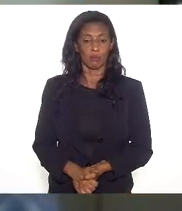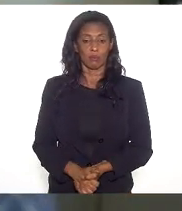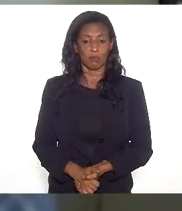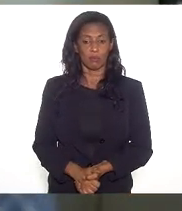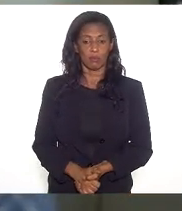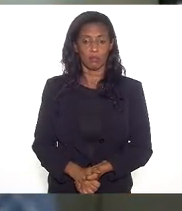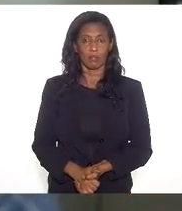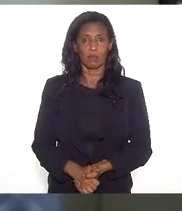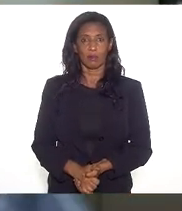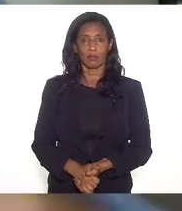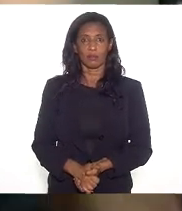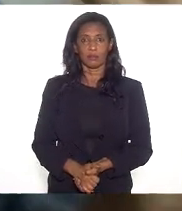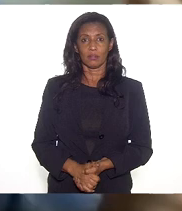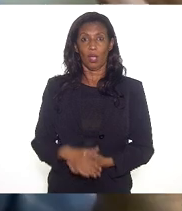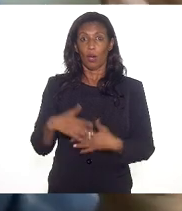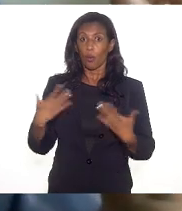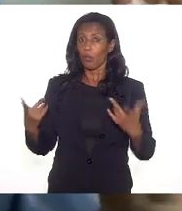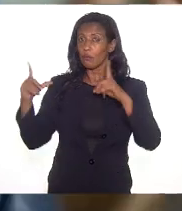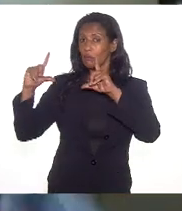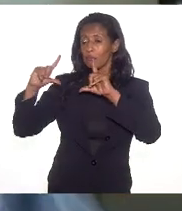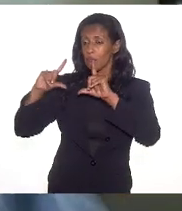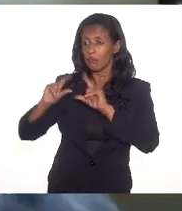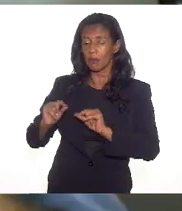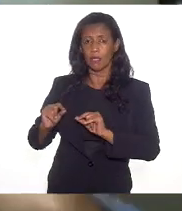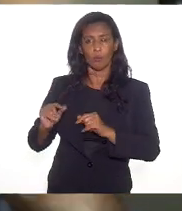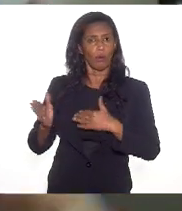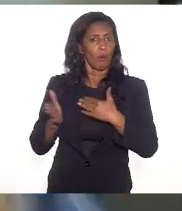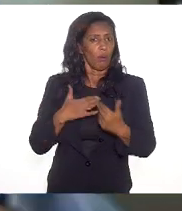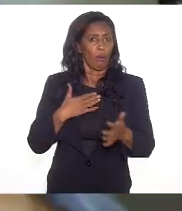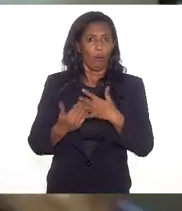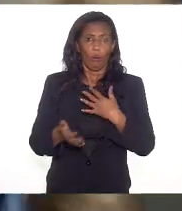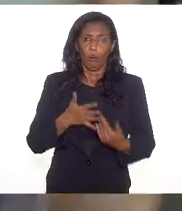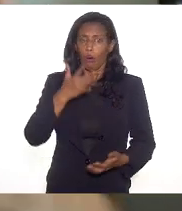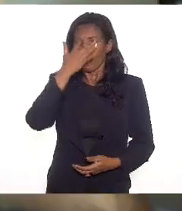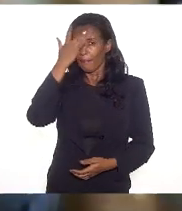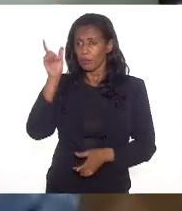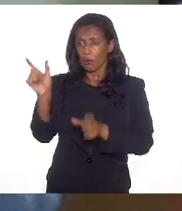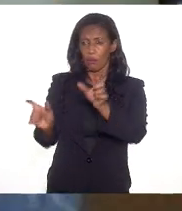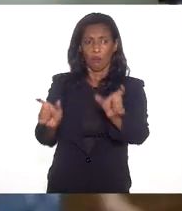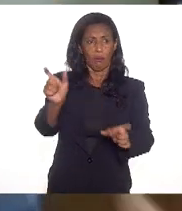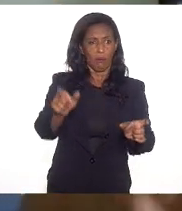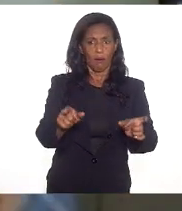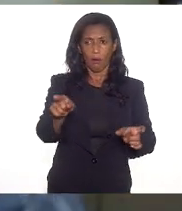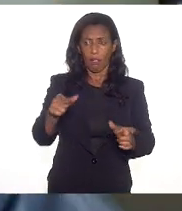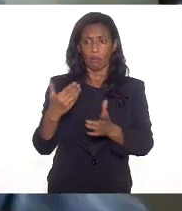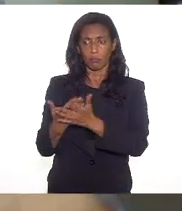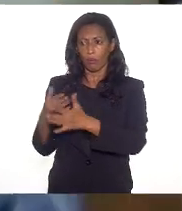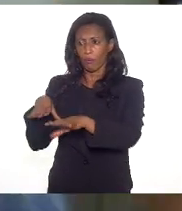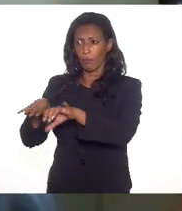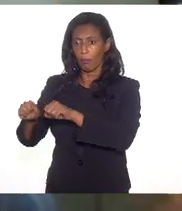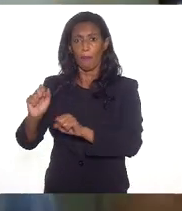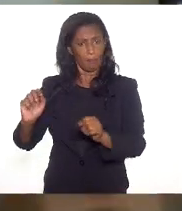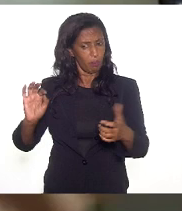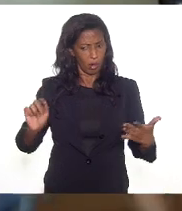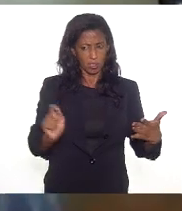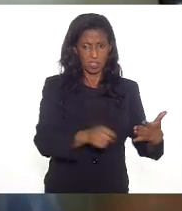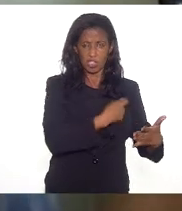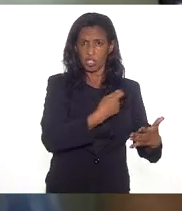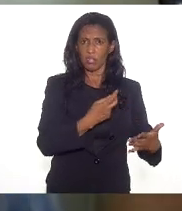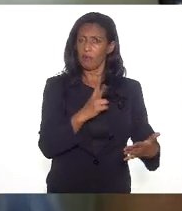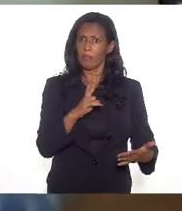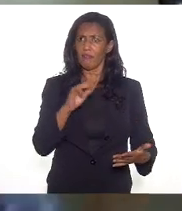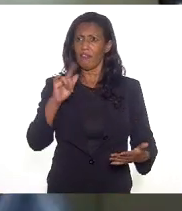Quando, no mínimo, qualquer um do povo devidamente preparado pode se inscrever para essa